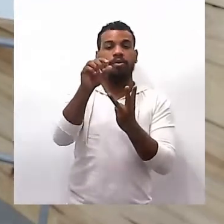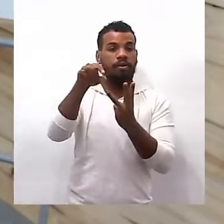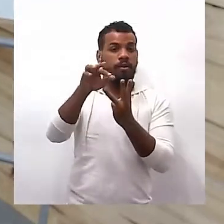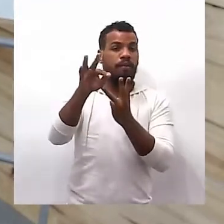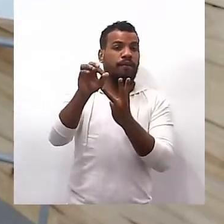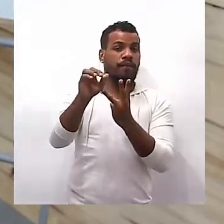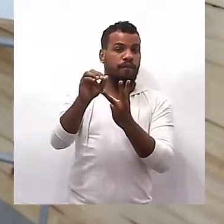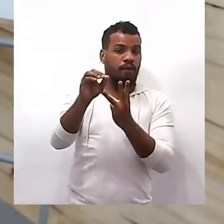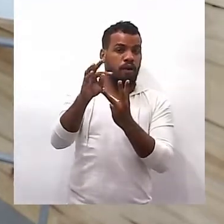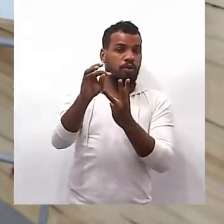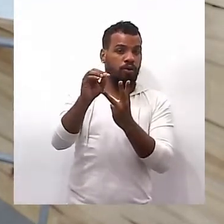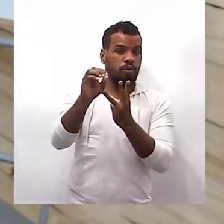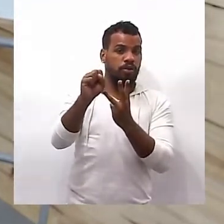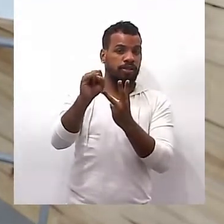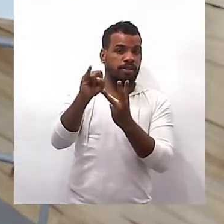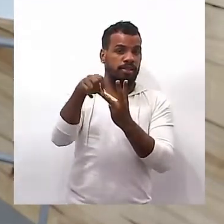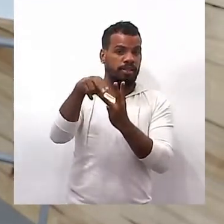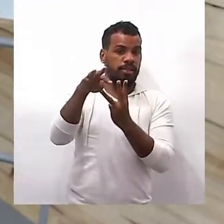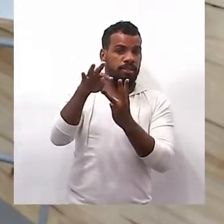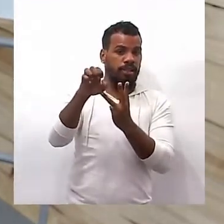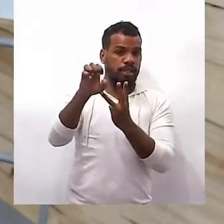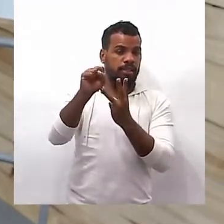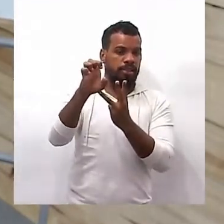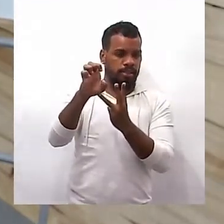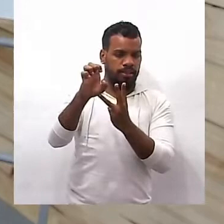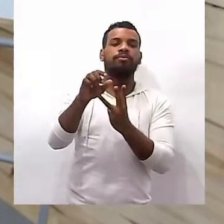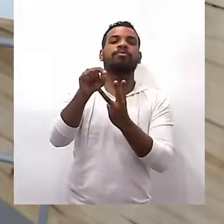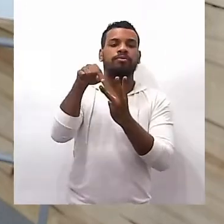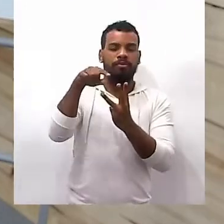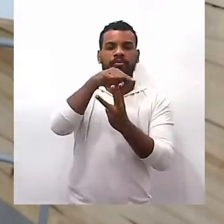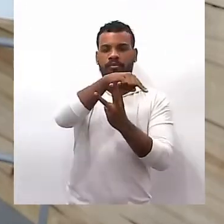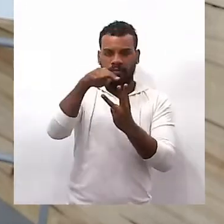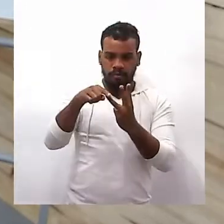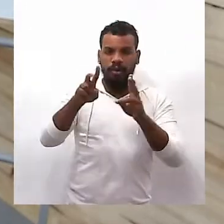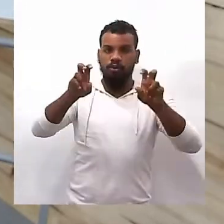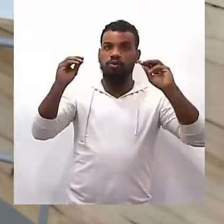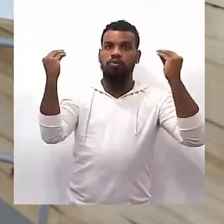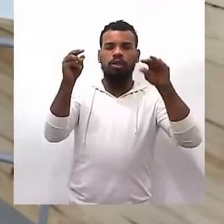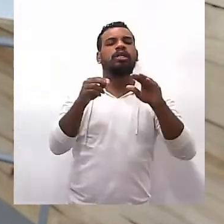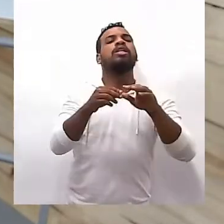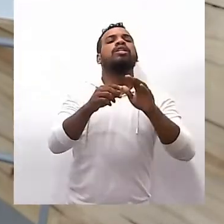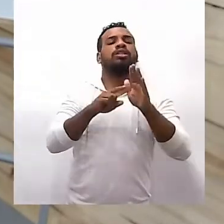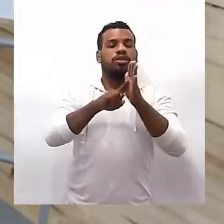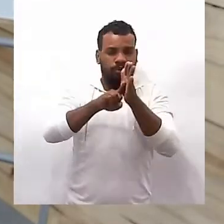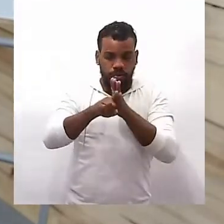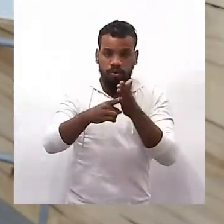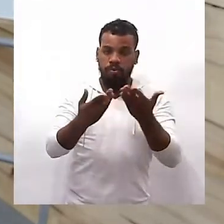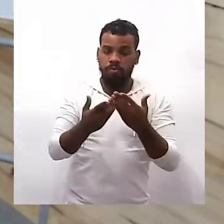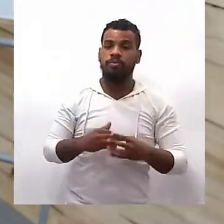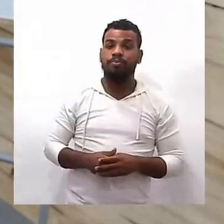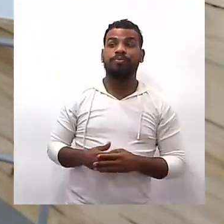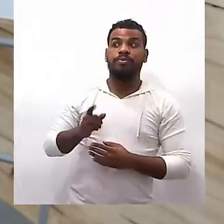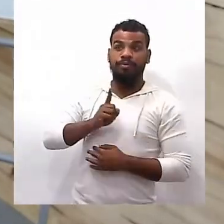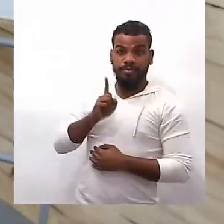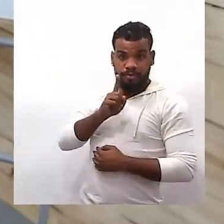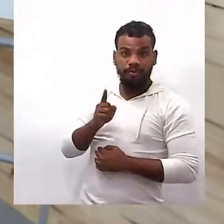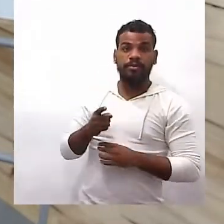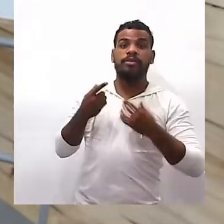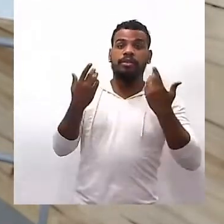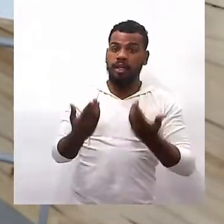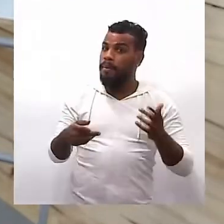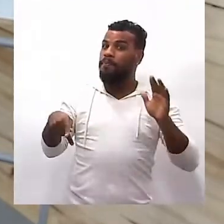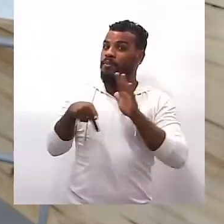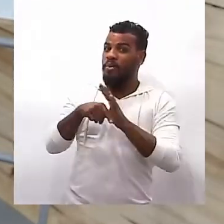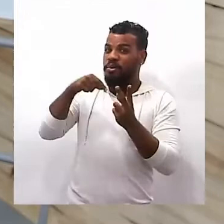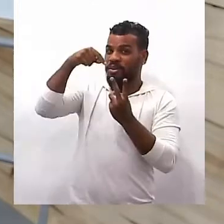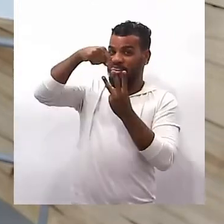sempre aparece nas provas do Enem. Essa questãozinha aí, quando apareceu, estava falando de um tipo de fermentação, que é a fermentação